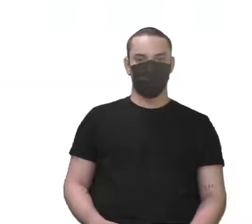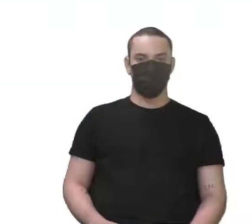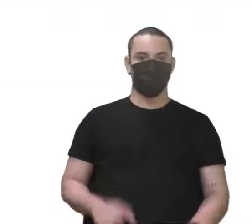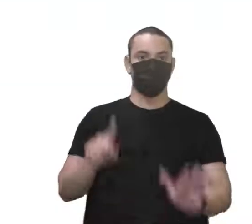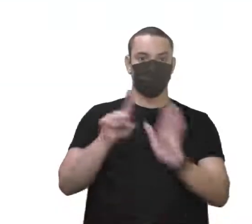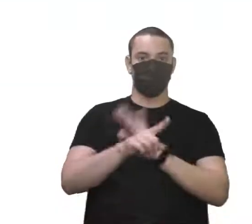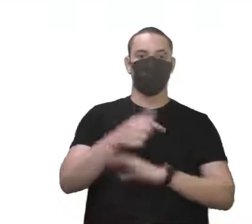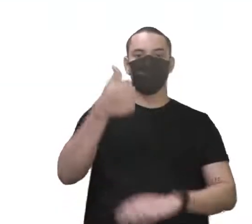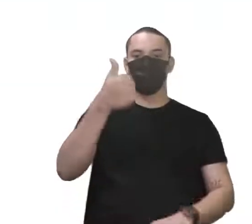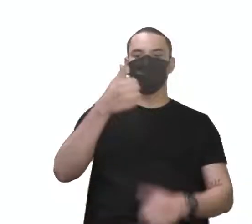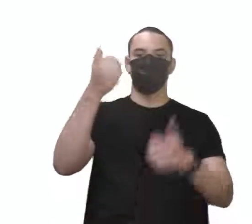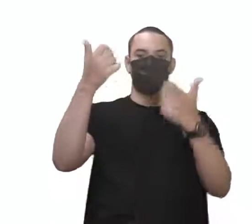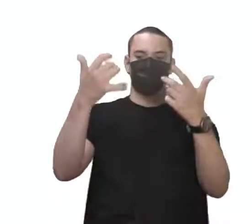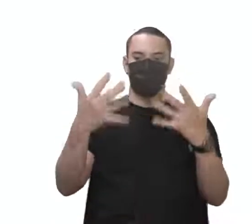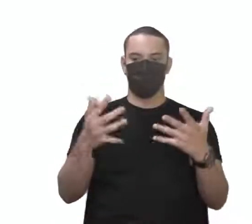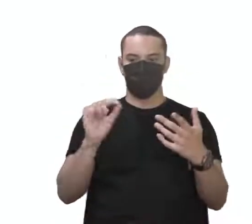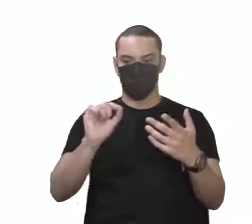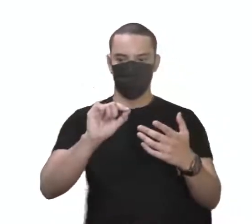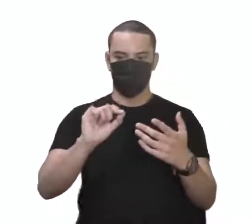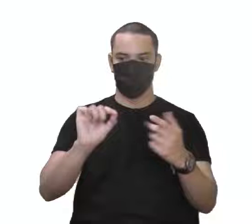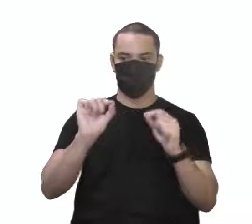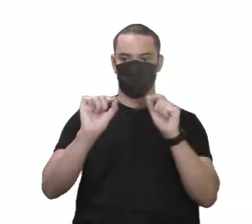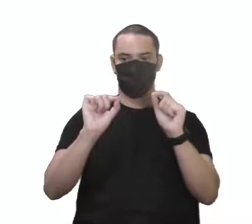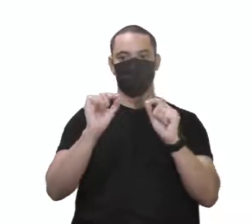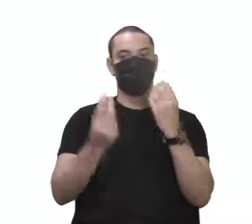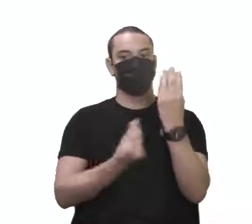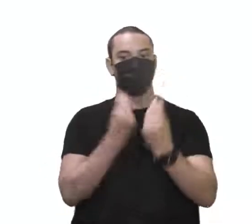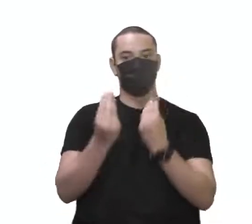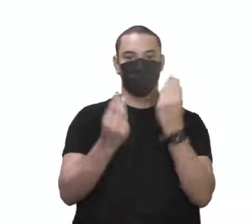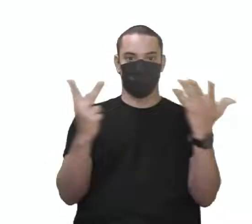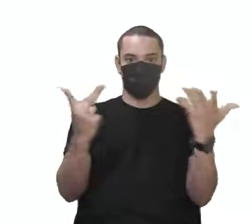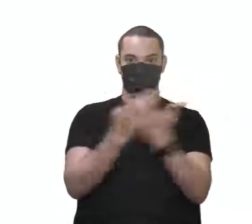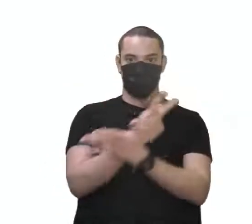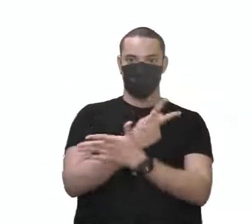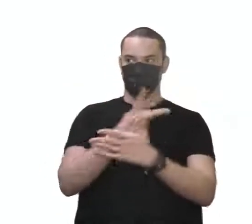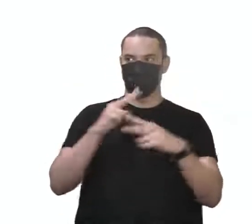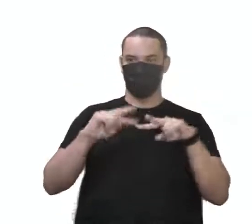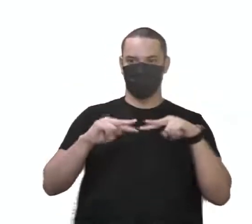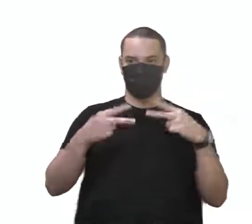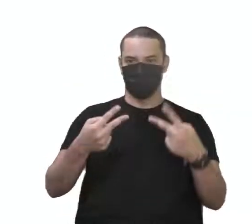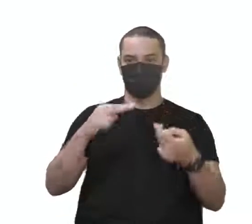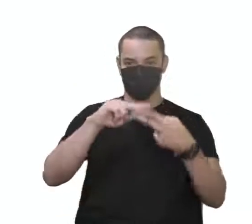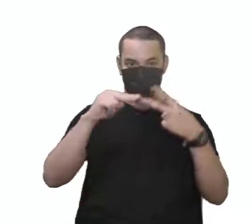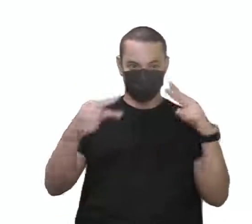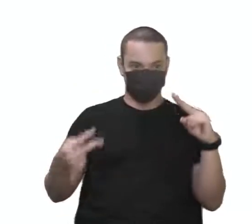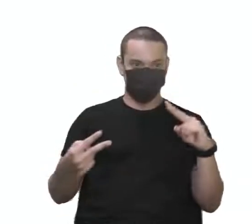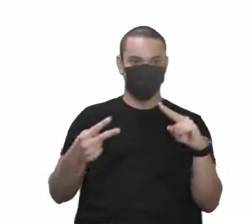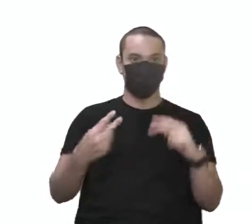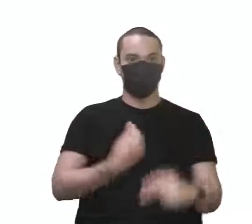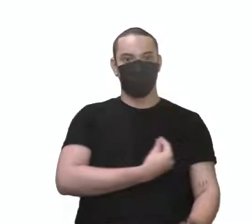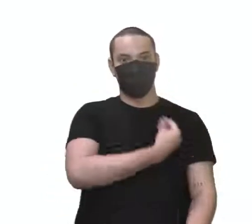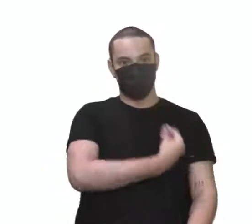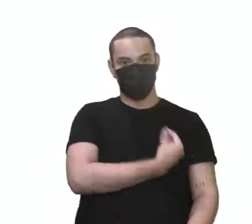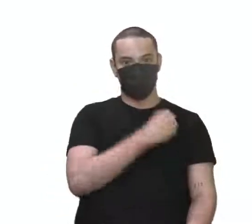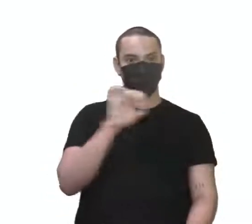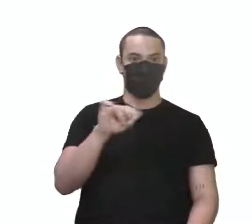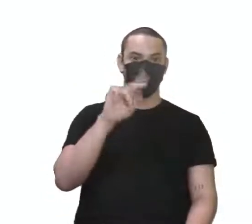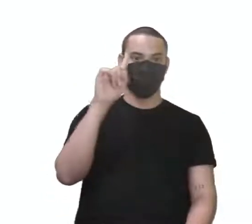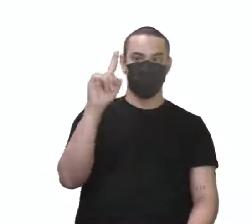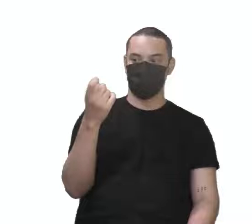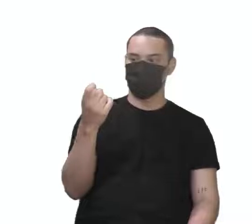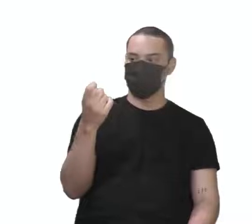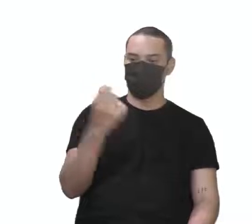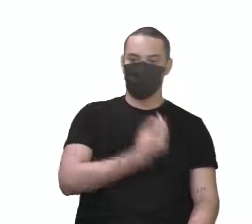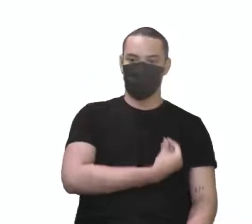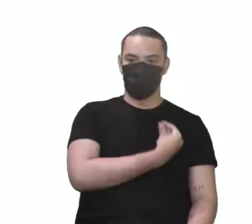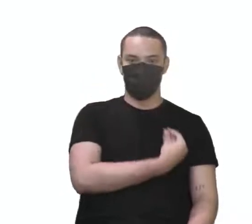Questão número 1 diz o seguinte, galera. Os procedimentos de transferência do DNA em vivo ou ex-vivo, o que